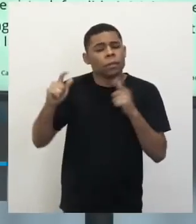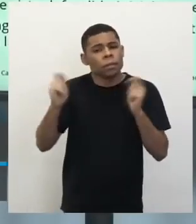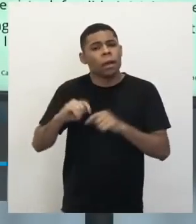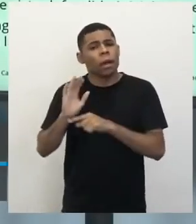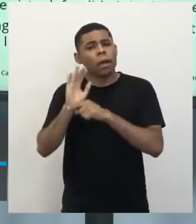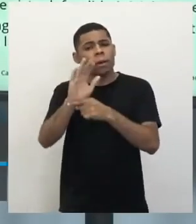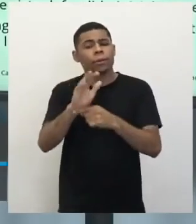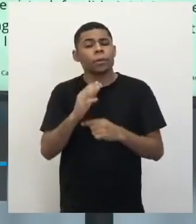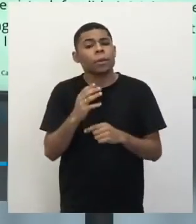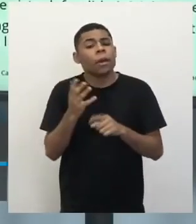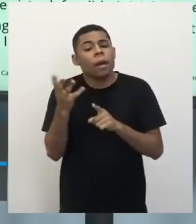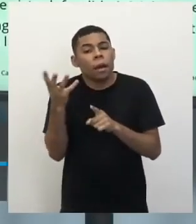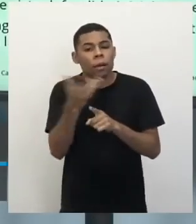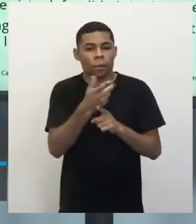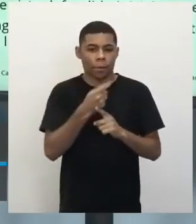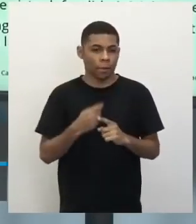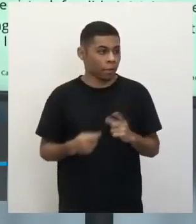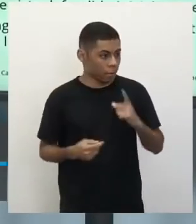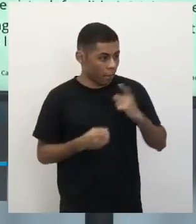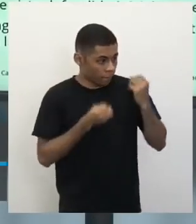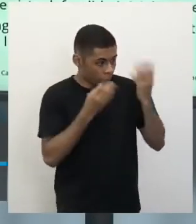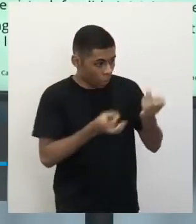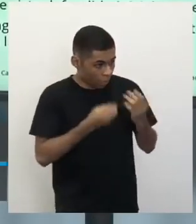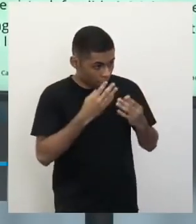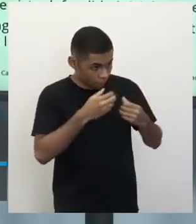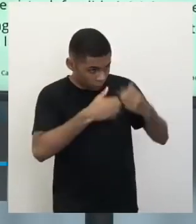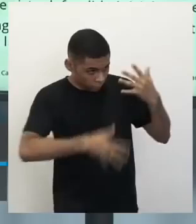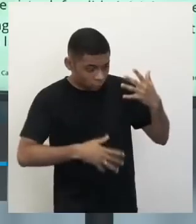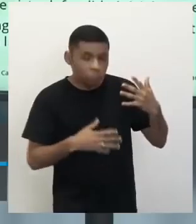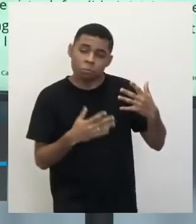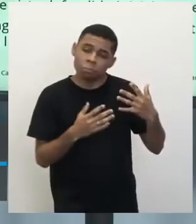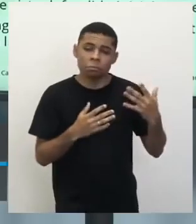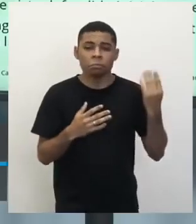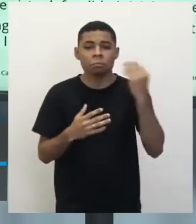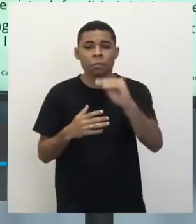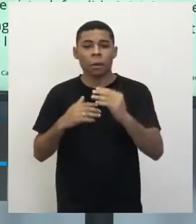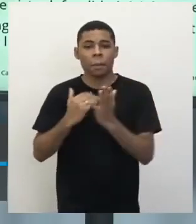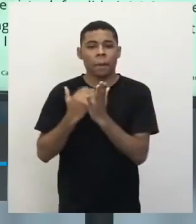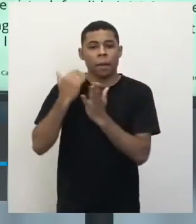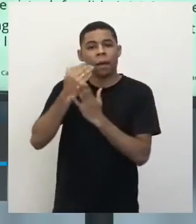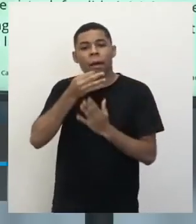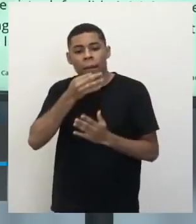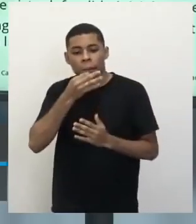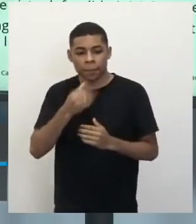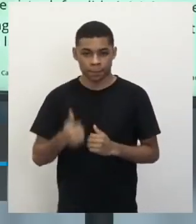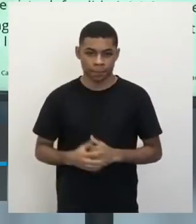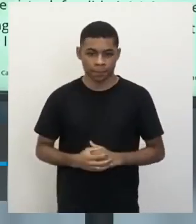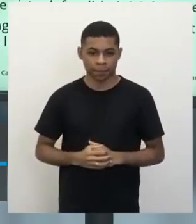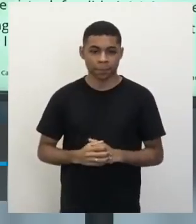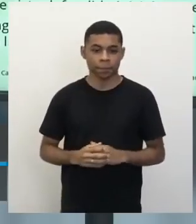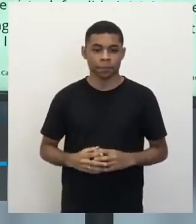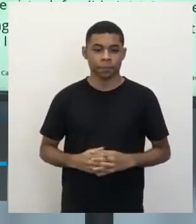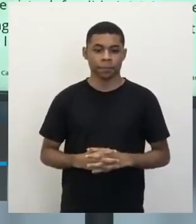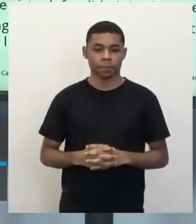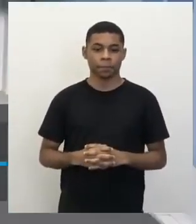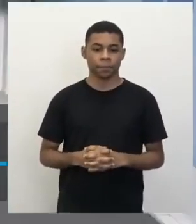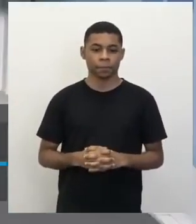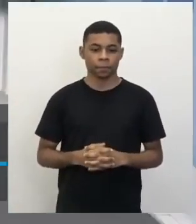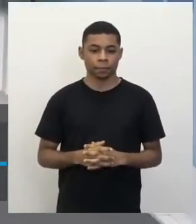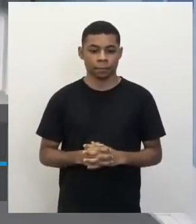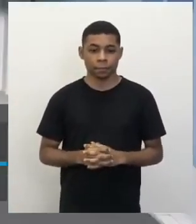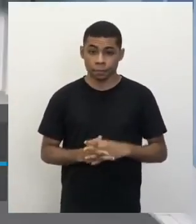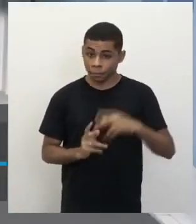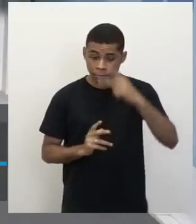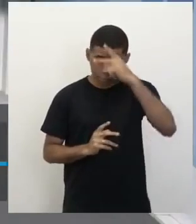ajudar a questão do argumento. Se tiver algumas informações a mais, nós vamos adicionar e comentando para finalizar aqui.